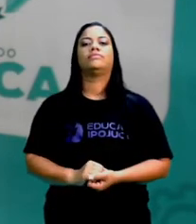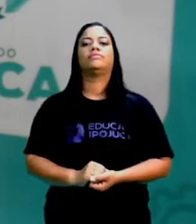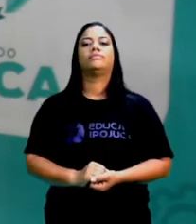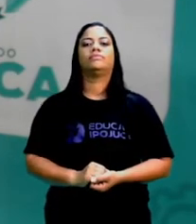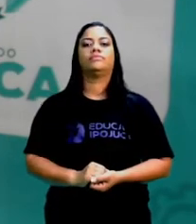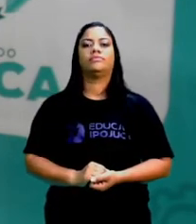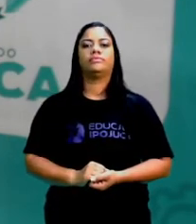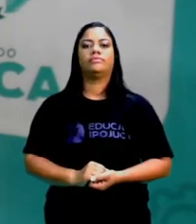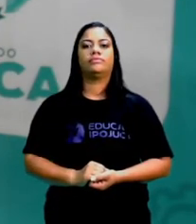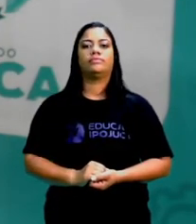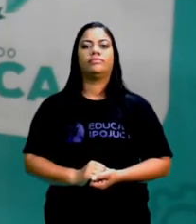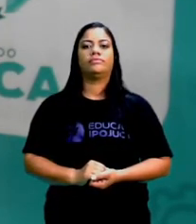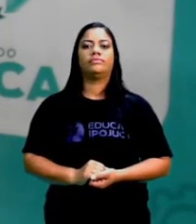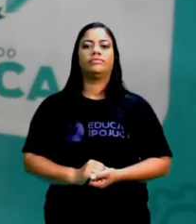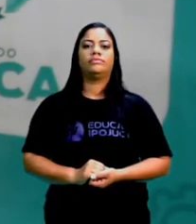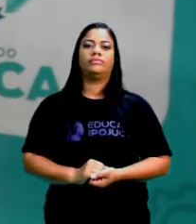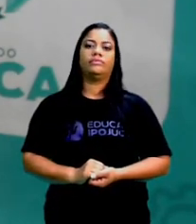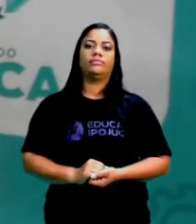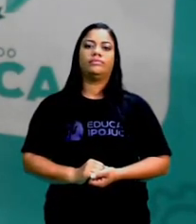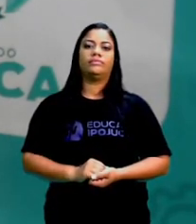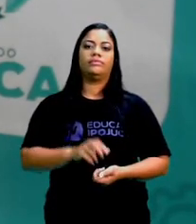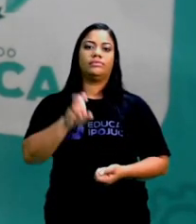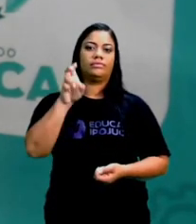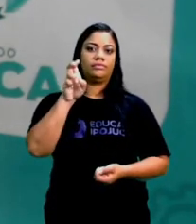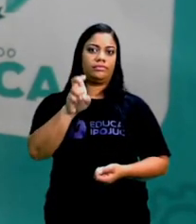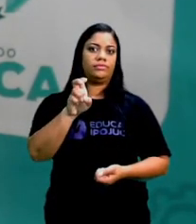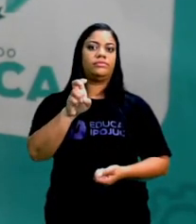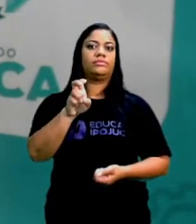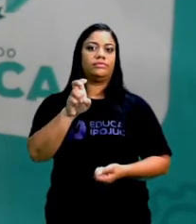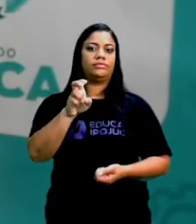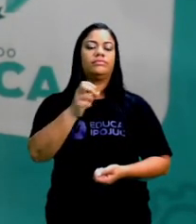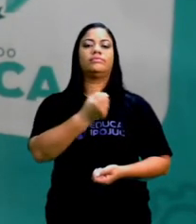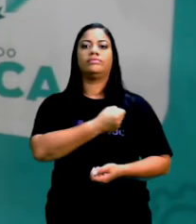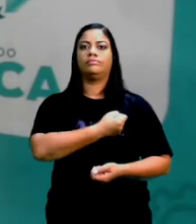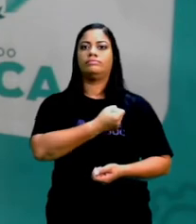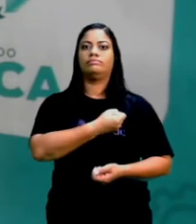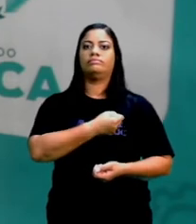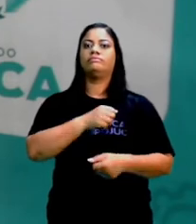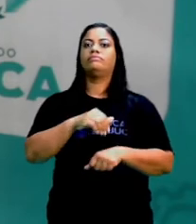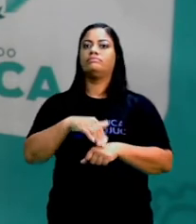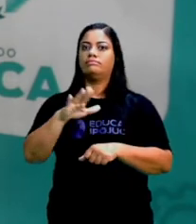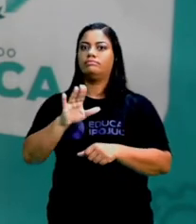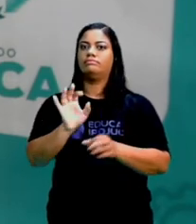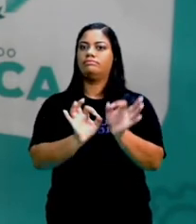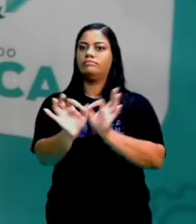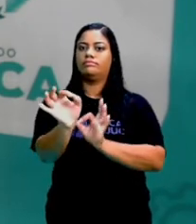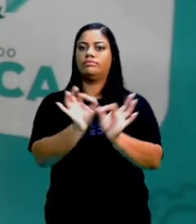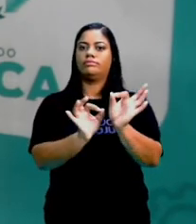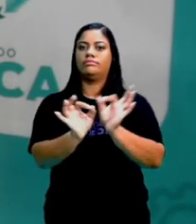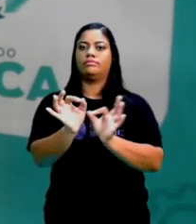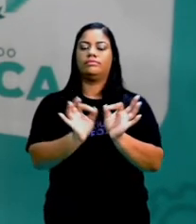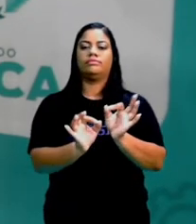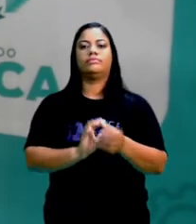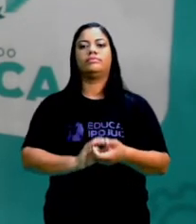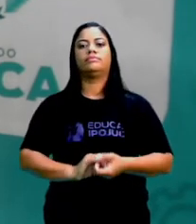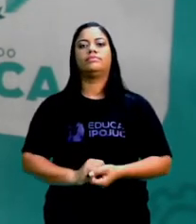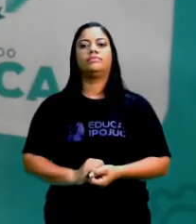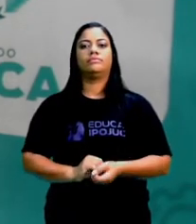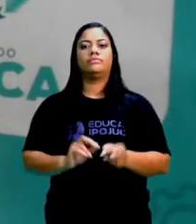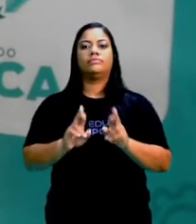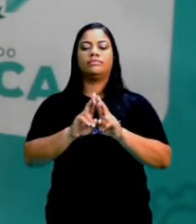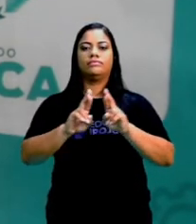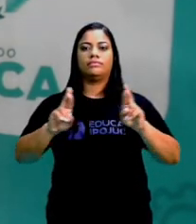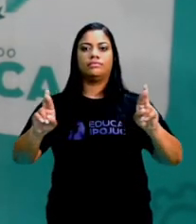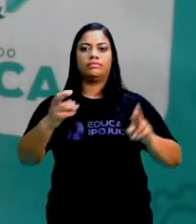só. Aqui já foram 5 pulinhos para chegar e completar a reta